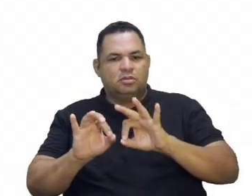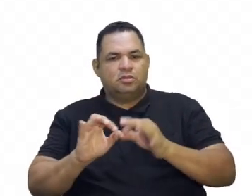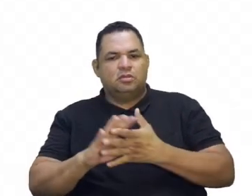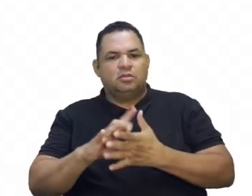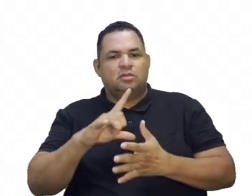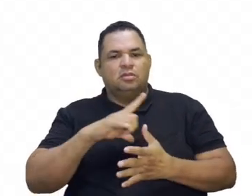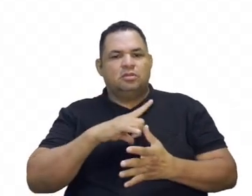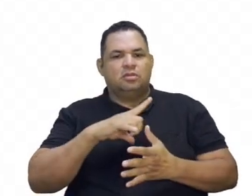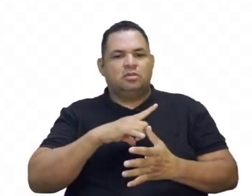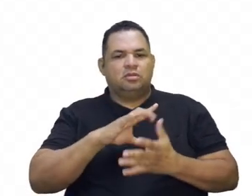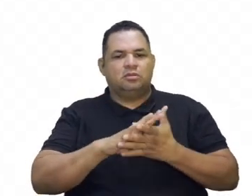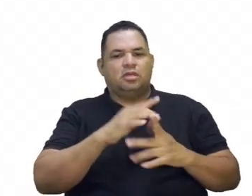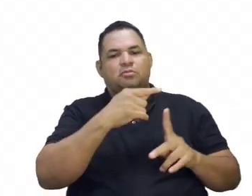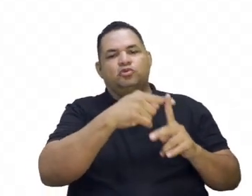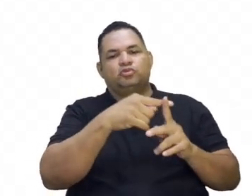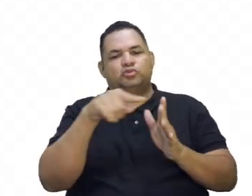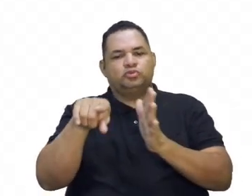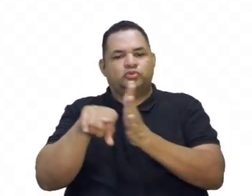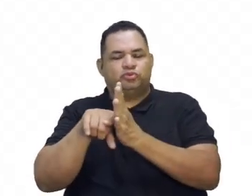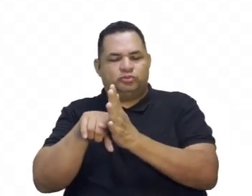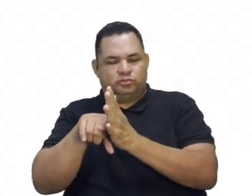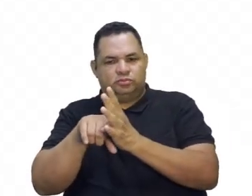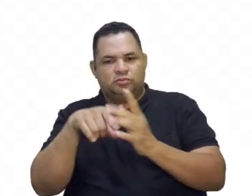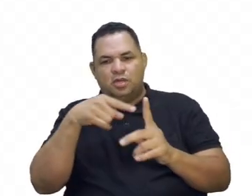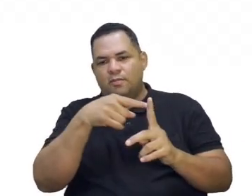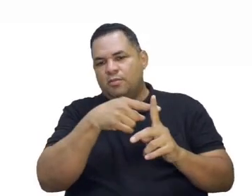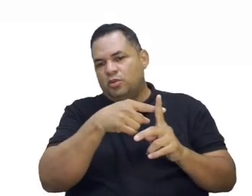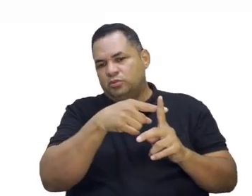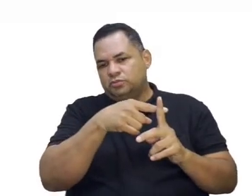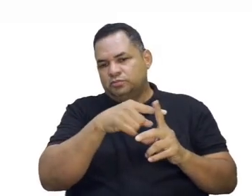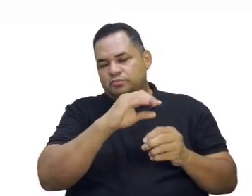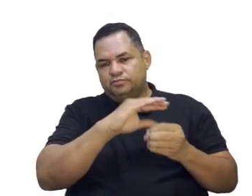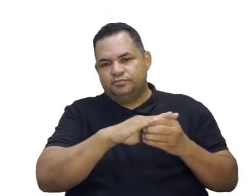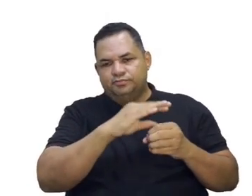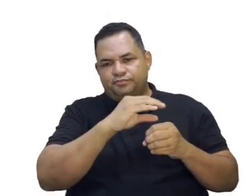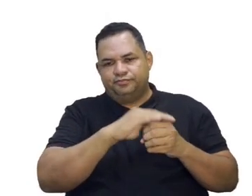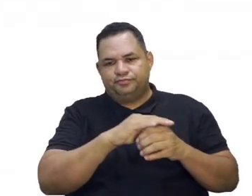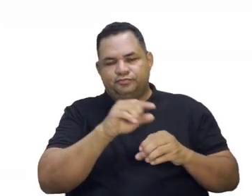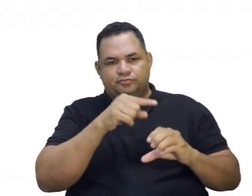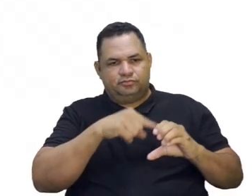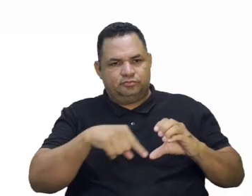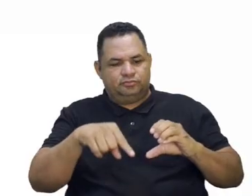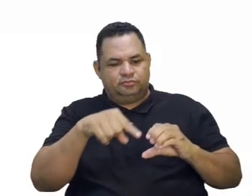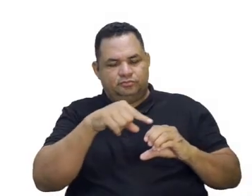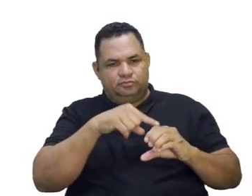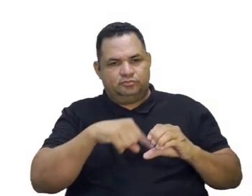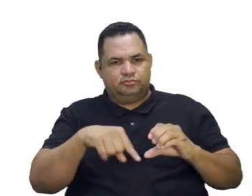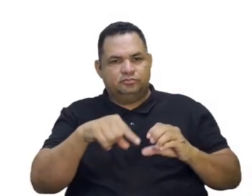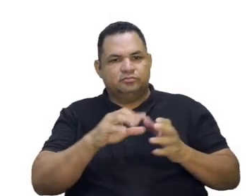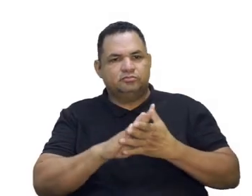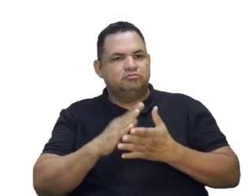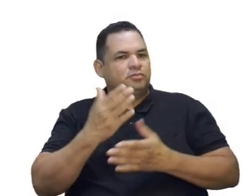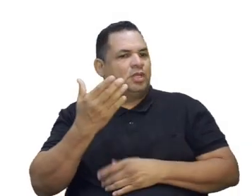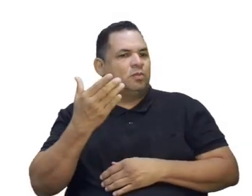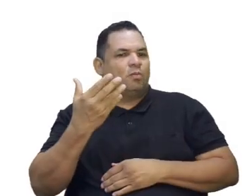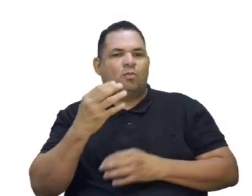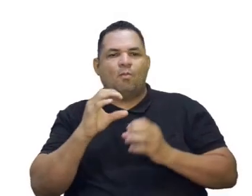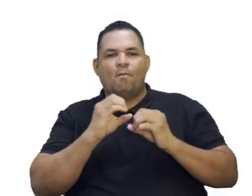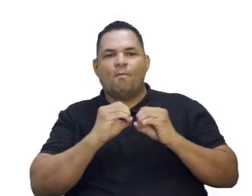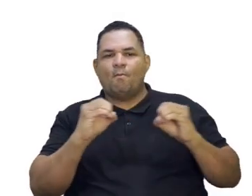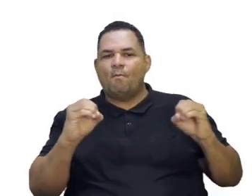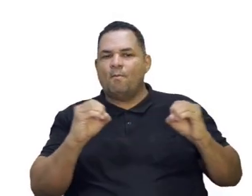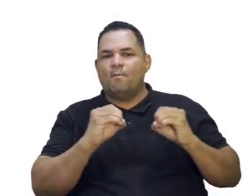aqui tem carga elétrica positiva, enquanto a esfera de Dalton era desprovida